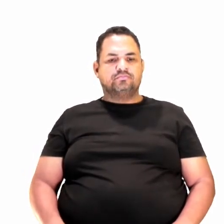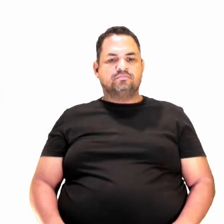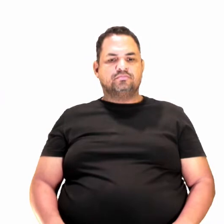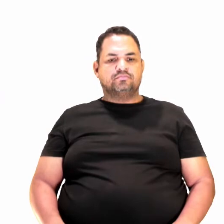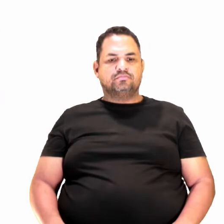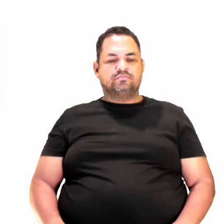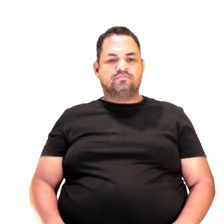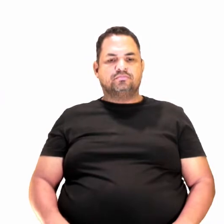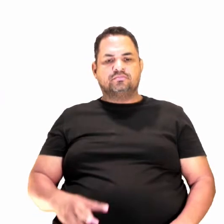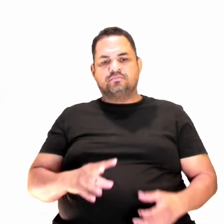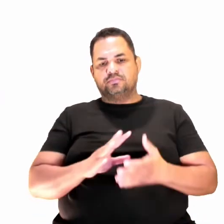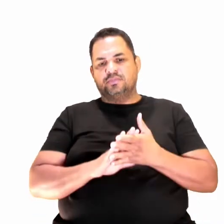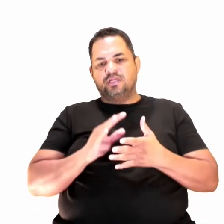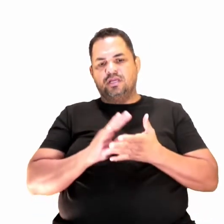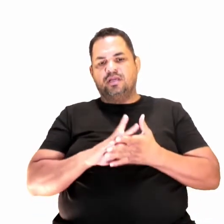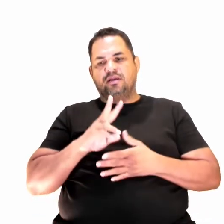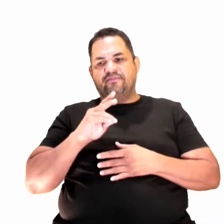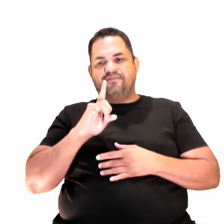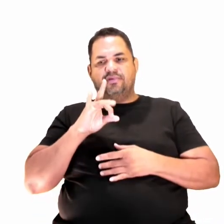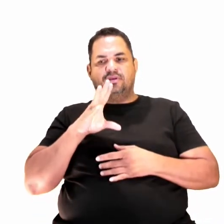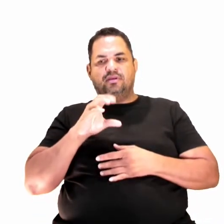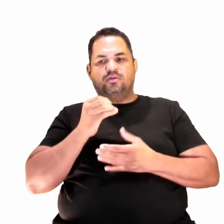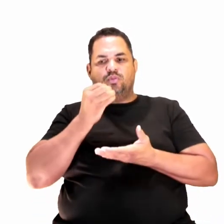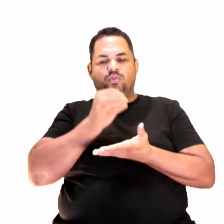Enrolado. Straight, que é